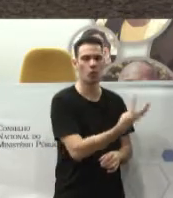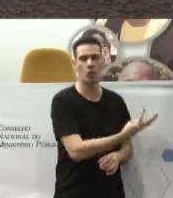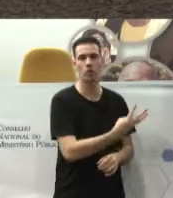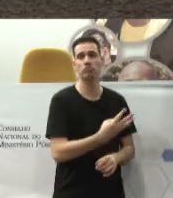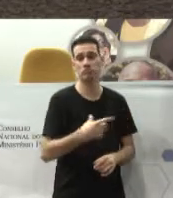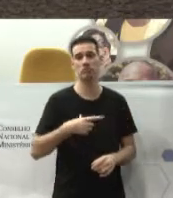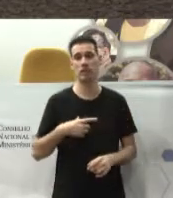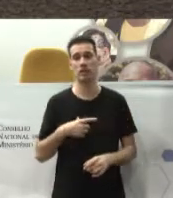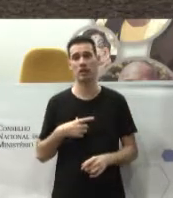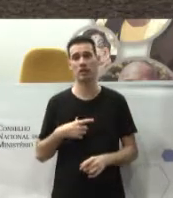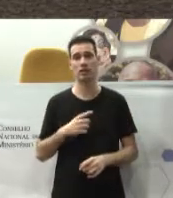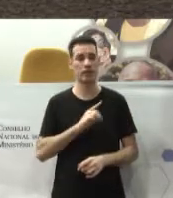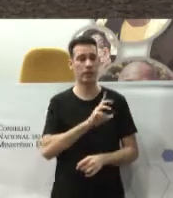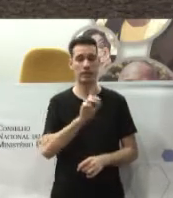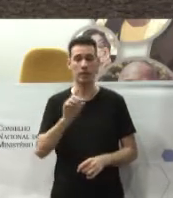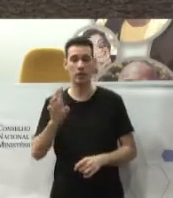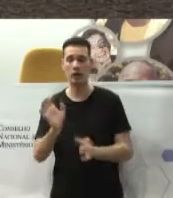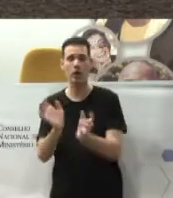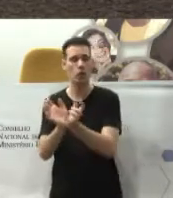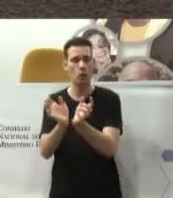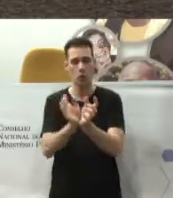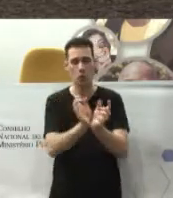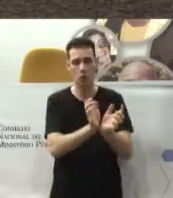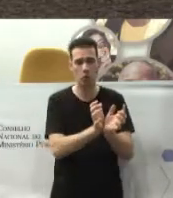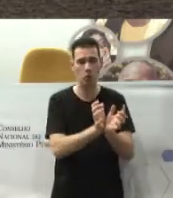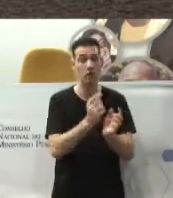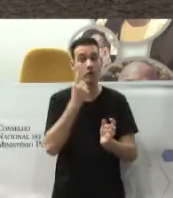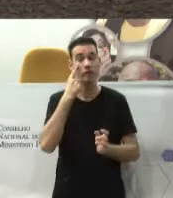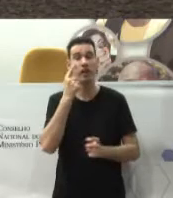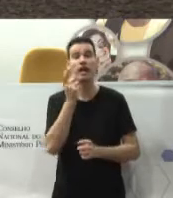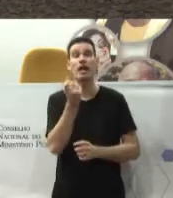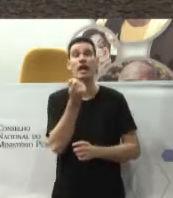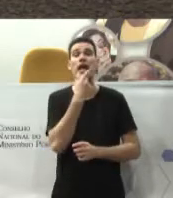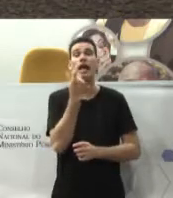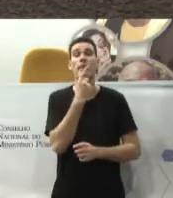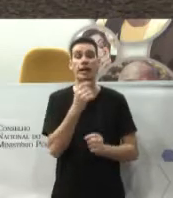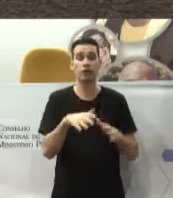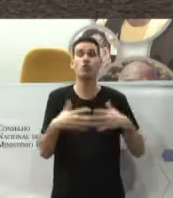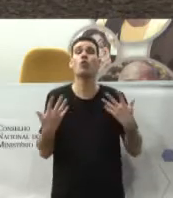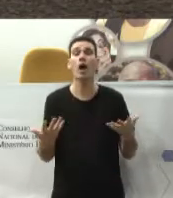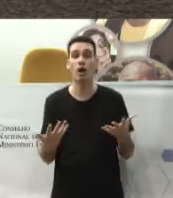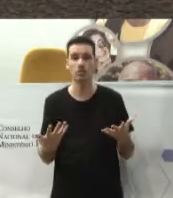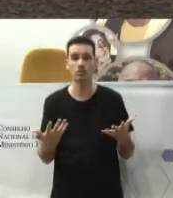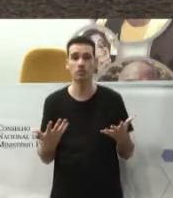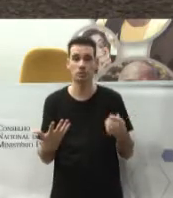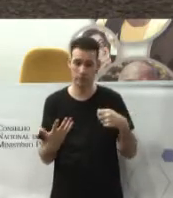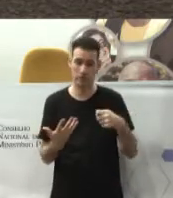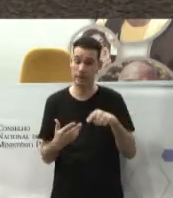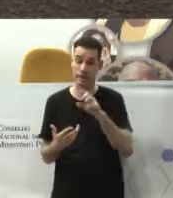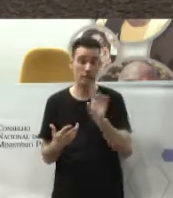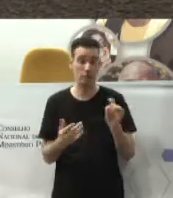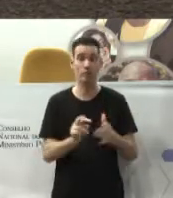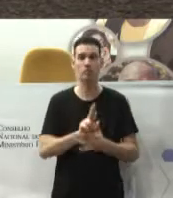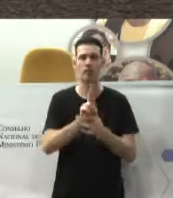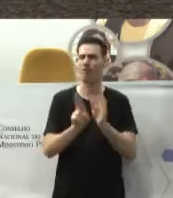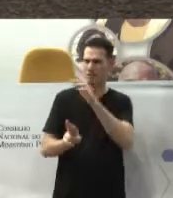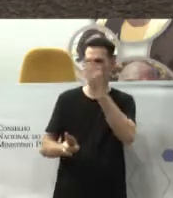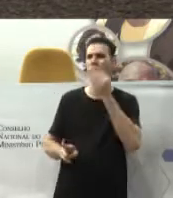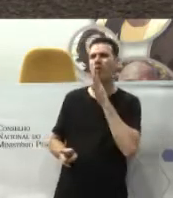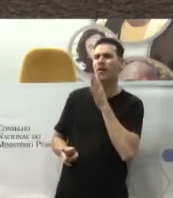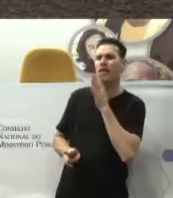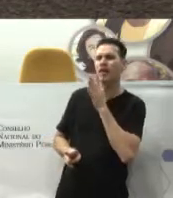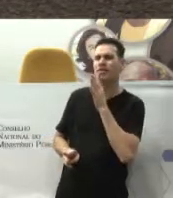grupos. Qual é o ente público que fornece o quê? Quem aqui, ao entrar com uma ação pedindo medicamento, já olhou esses